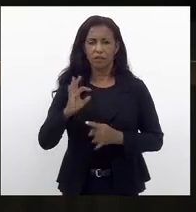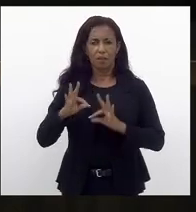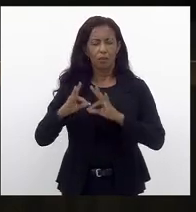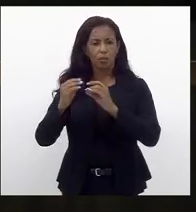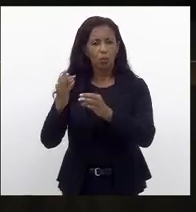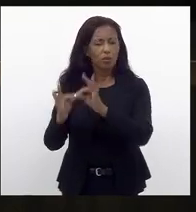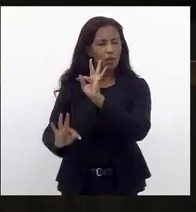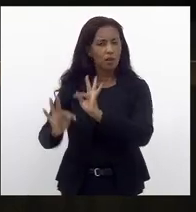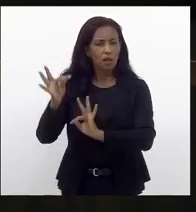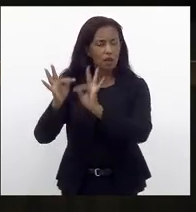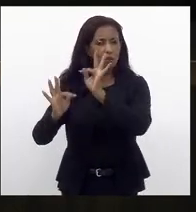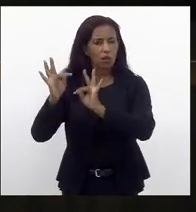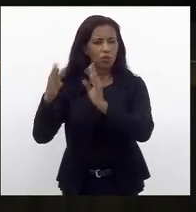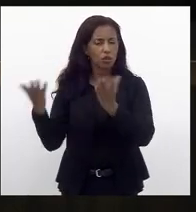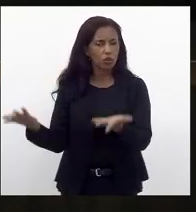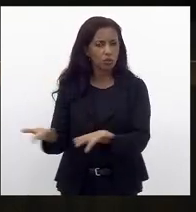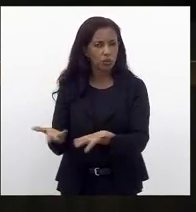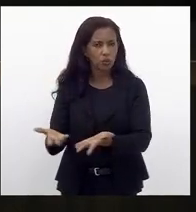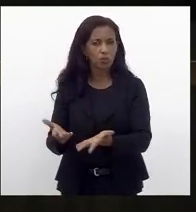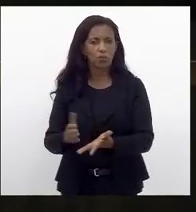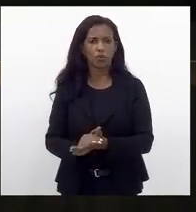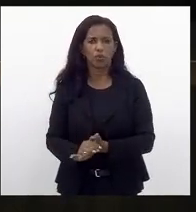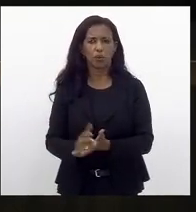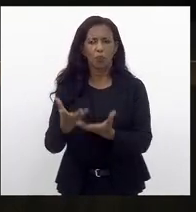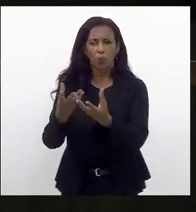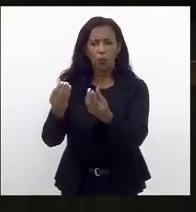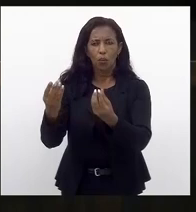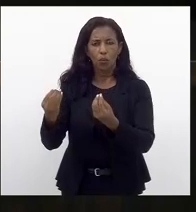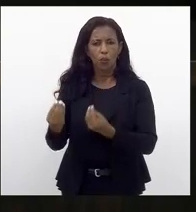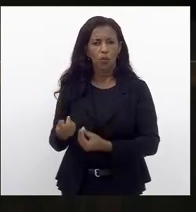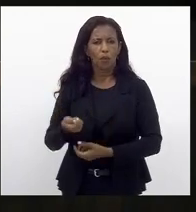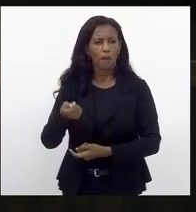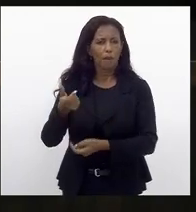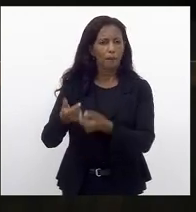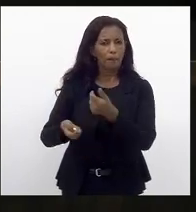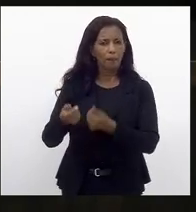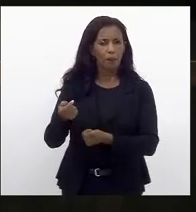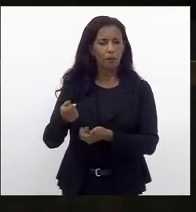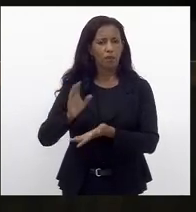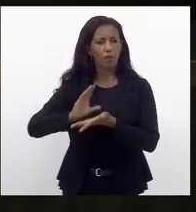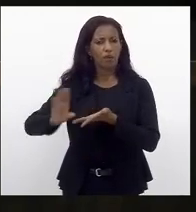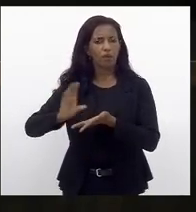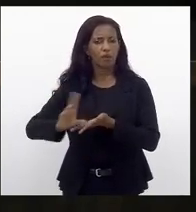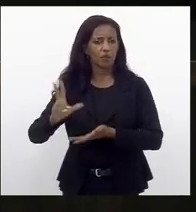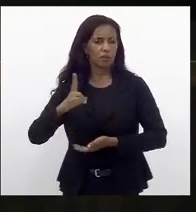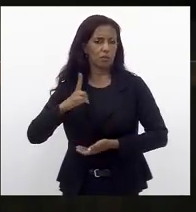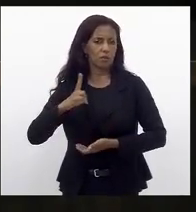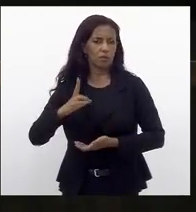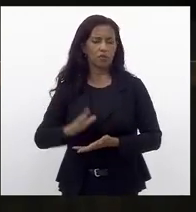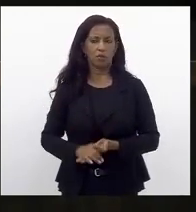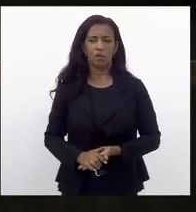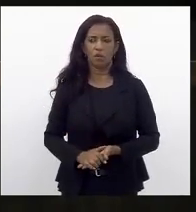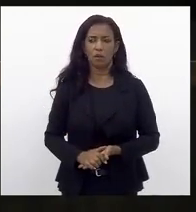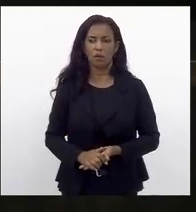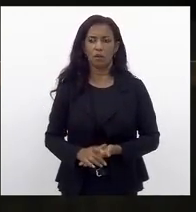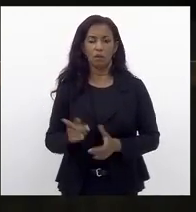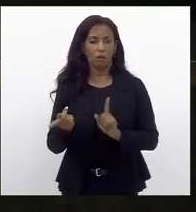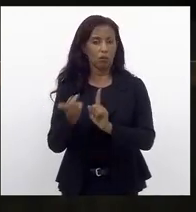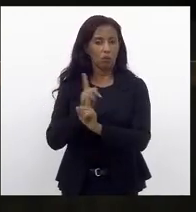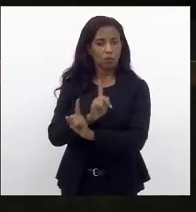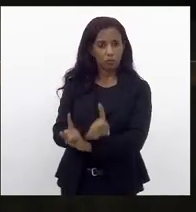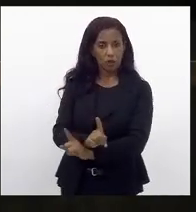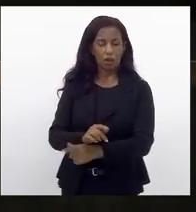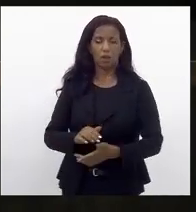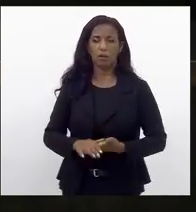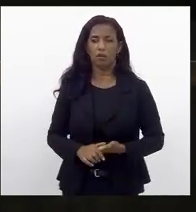todas as tecnologias do atual muito muito muito pouca foi investimentos privados pelo contrário elas